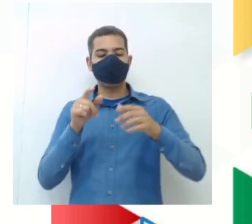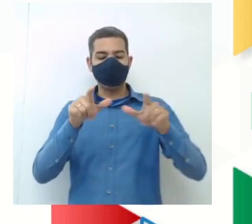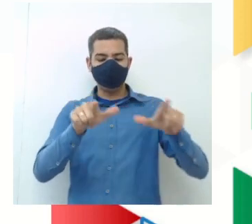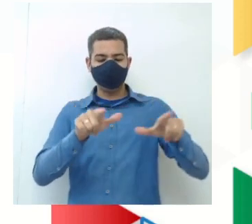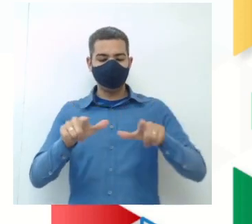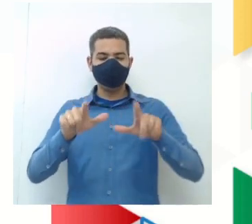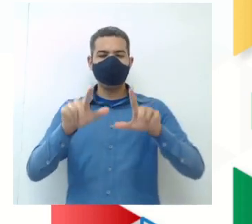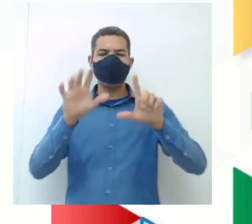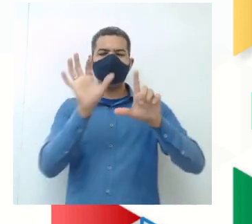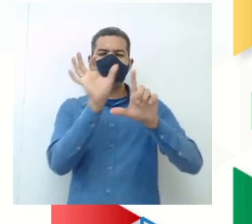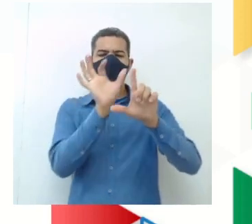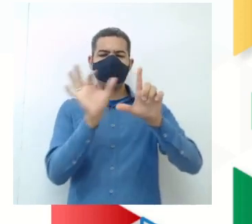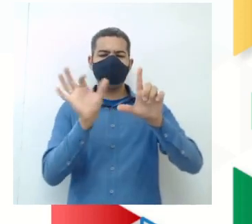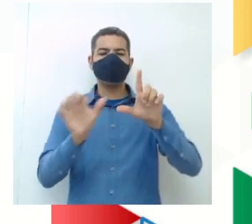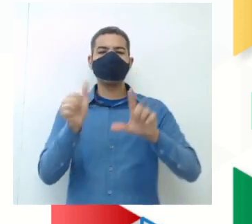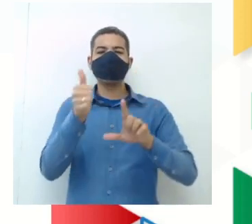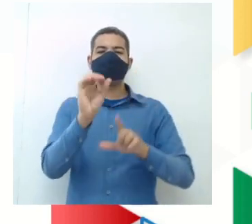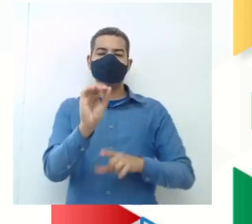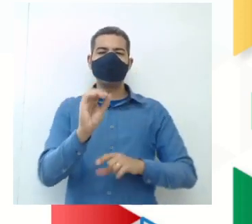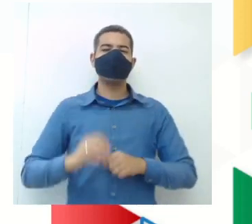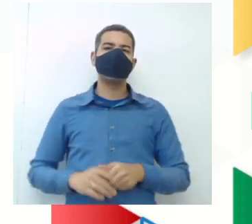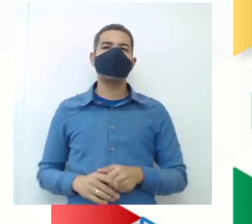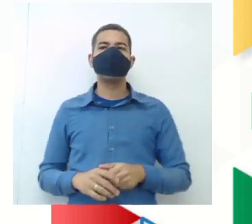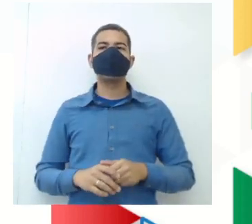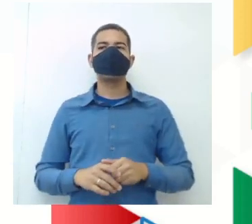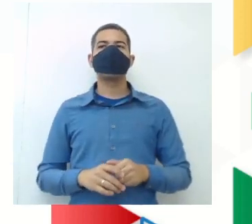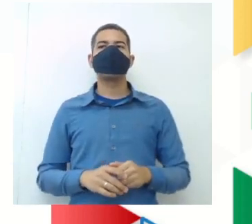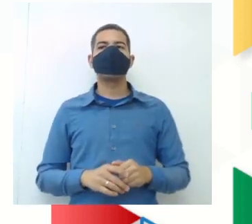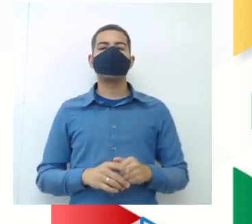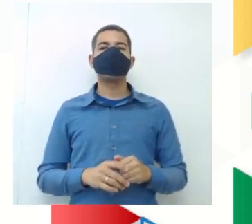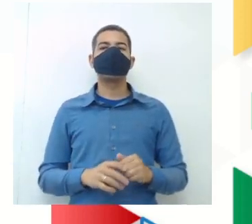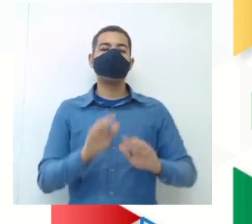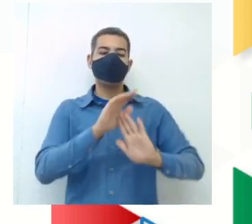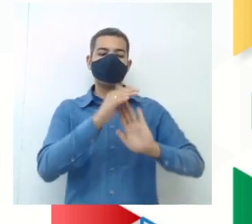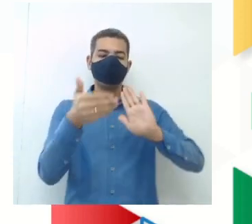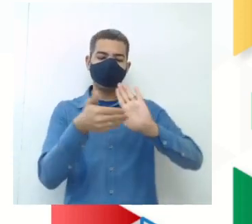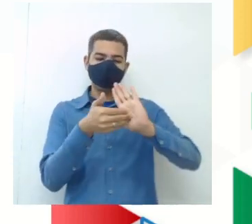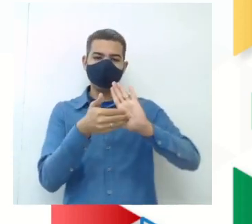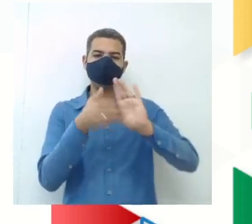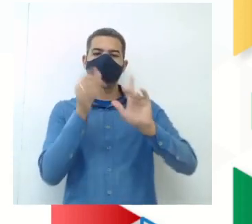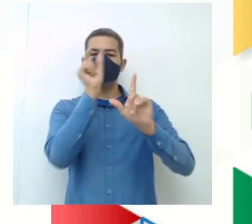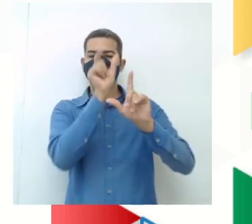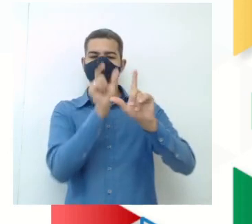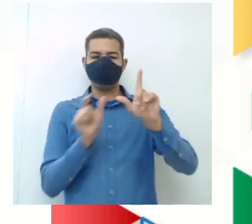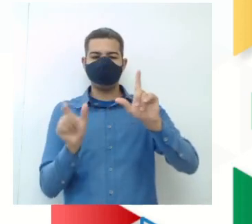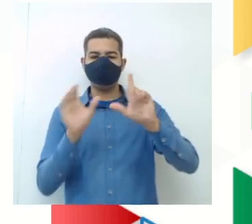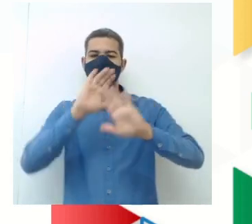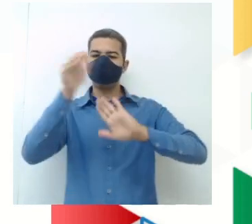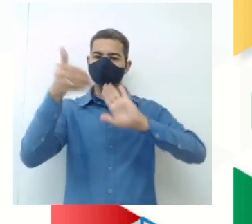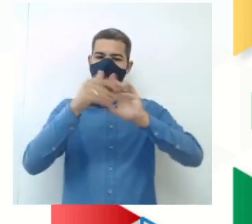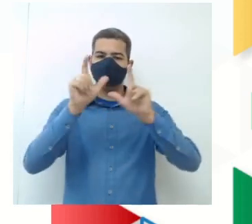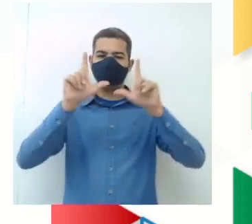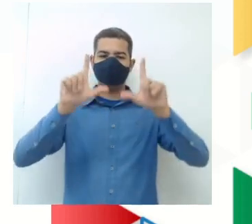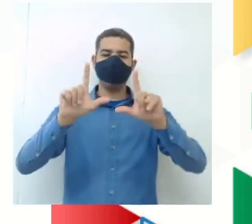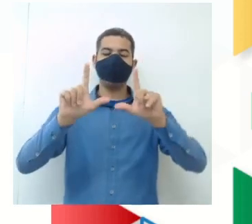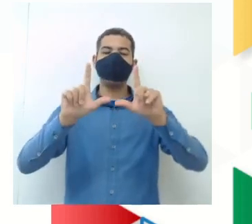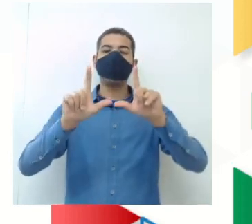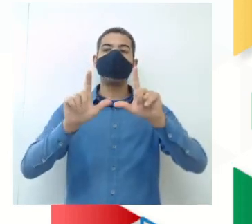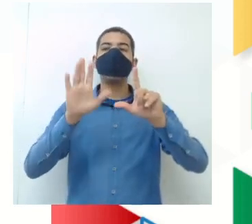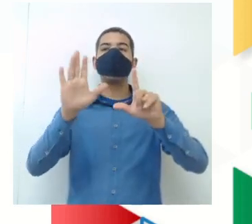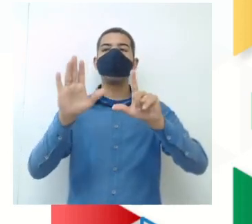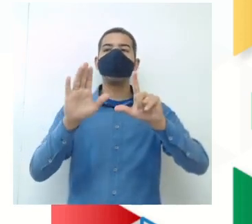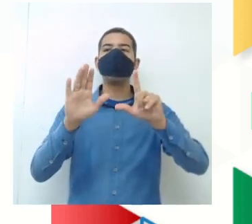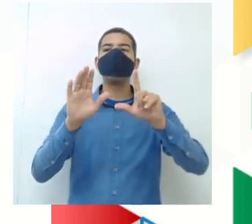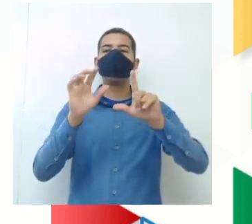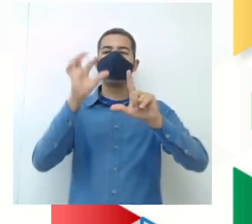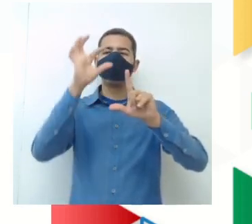pequenos pedaços, ok? Então, o todo é a barra e os pedaços são parte do todo,